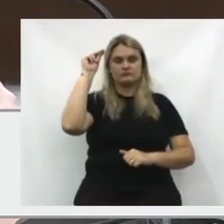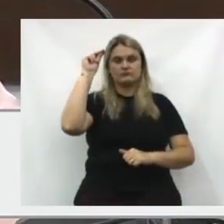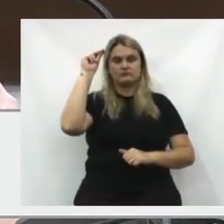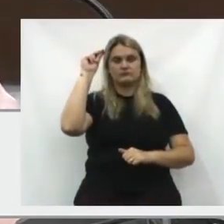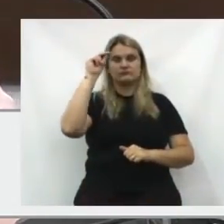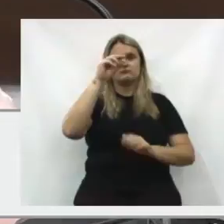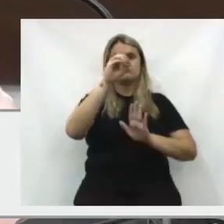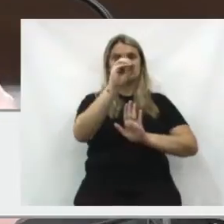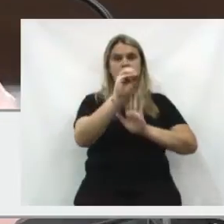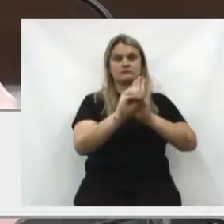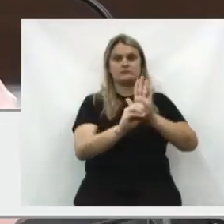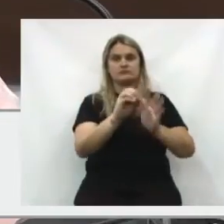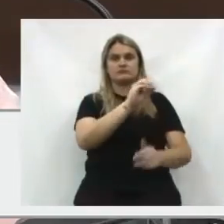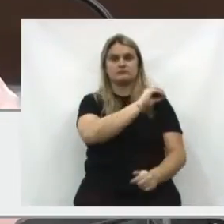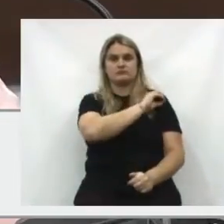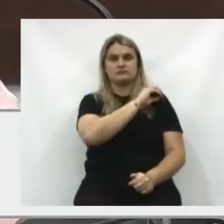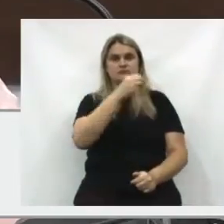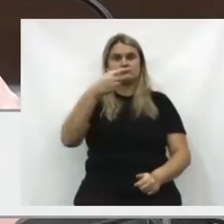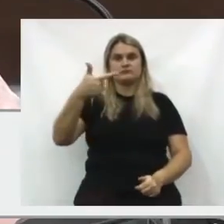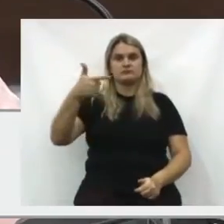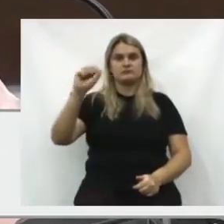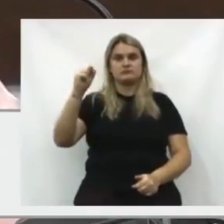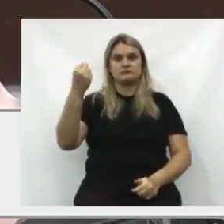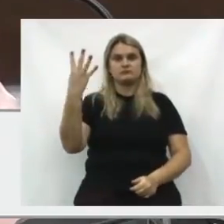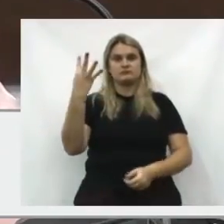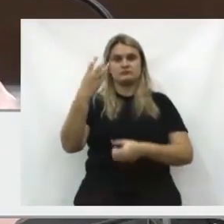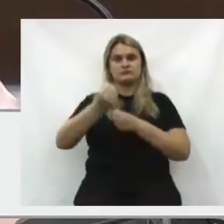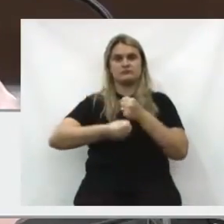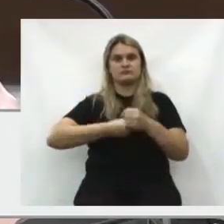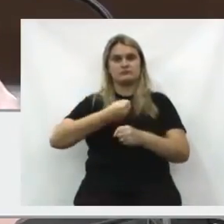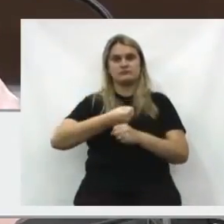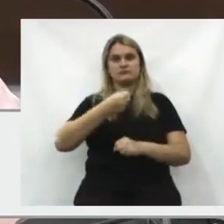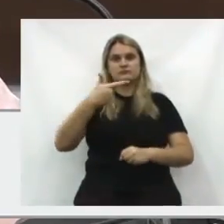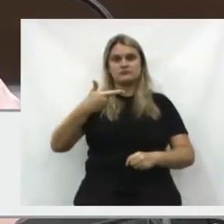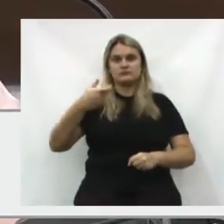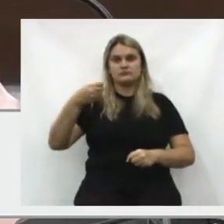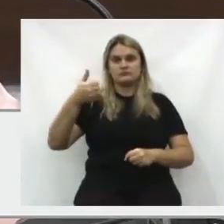Ofícios do Executivo. Ofício número